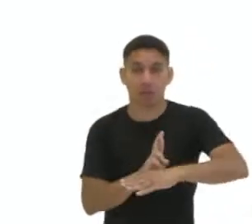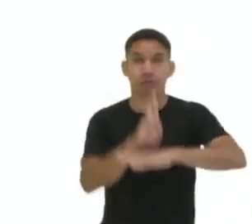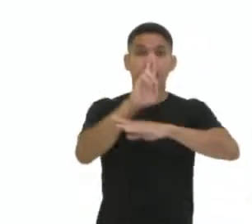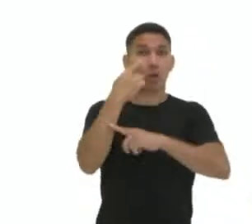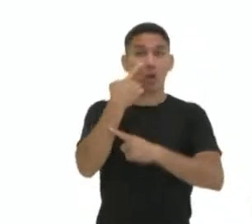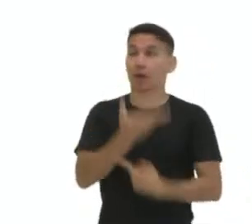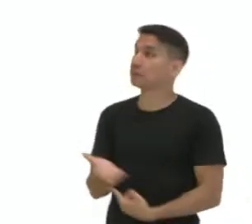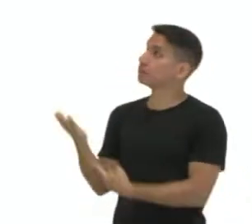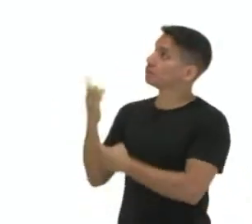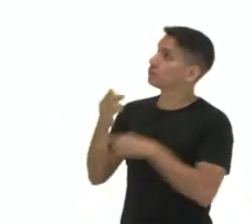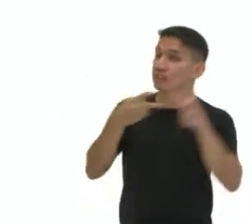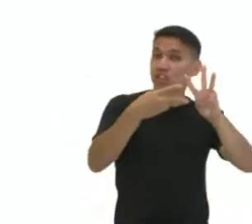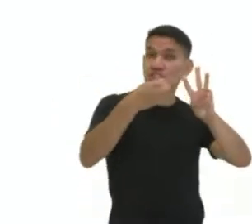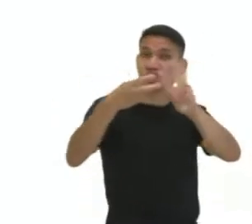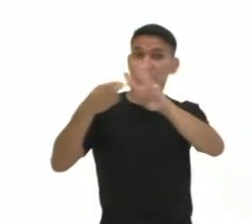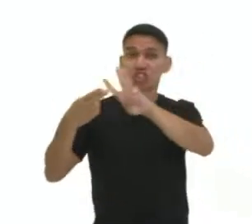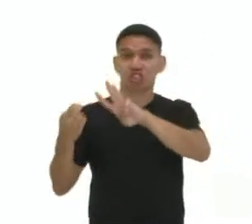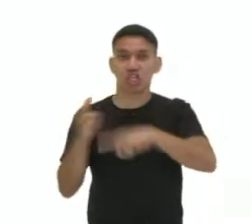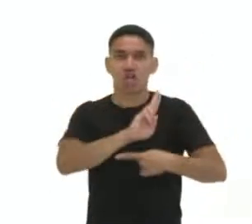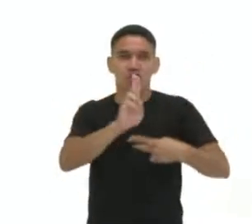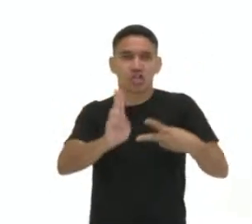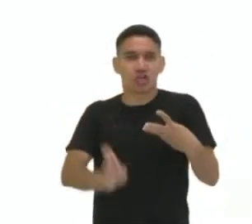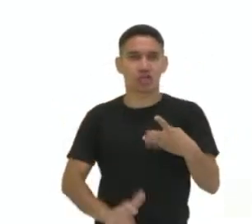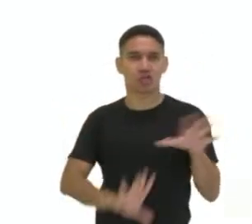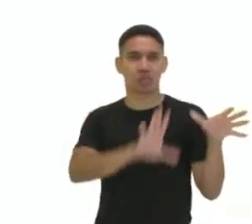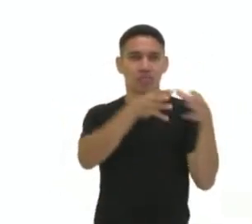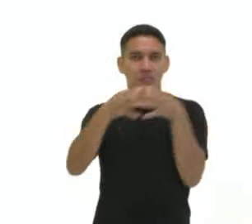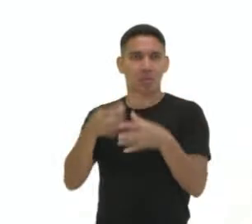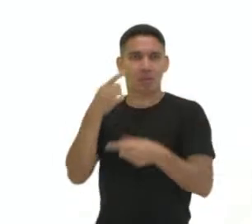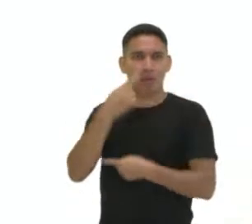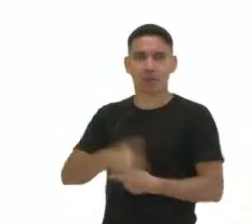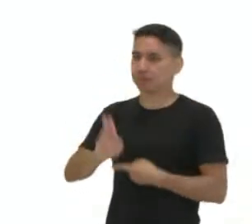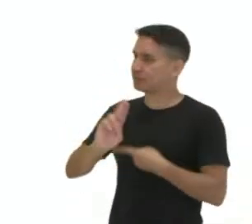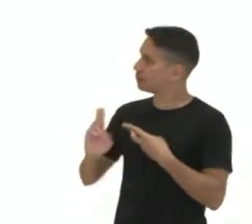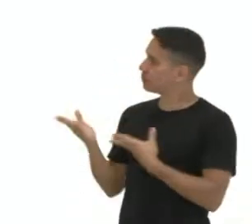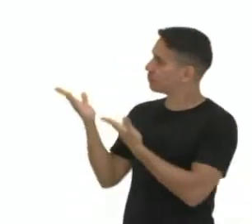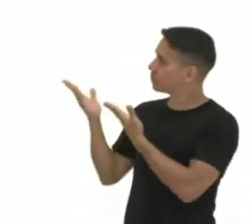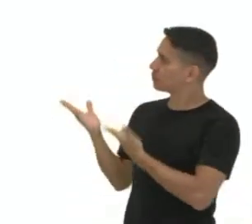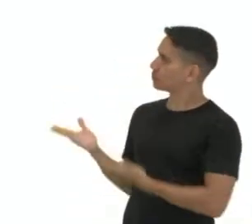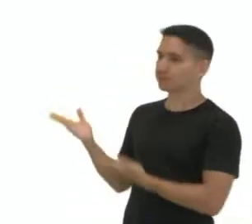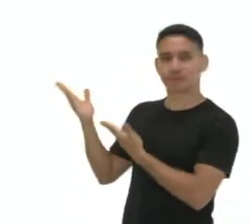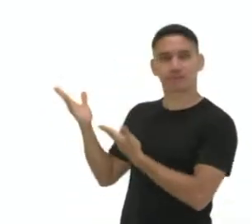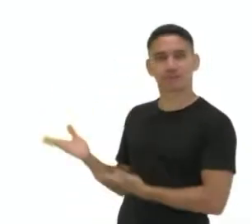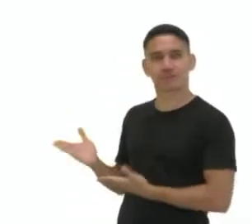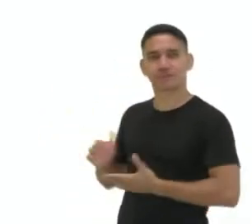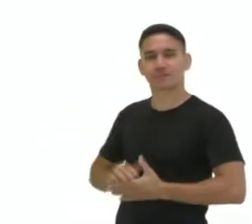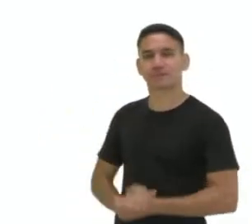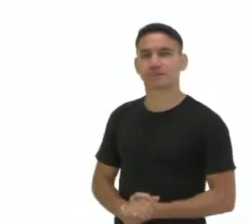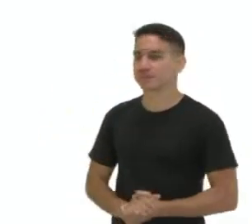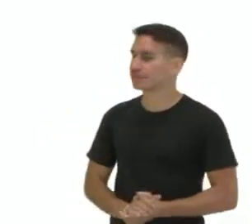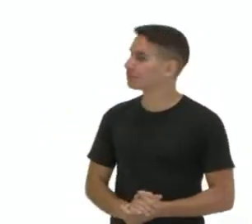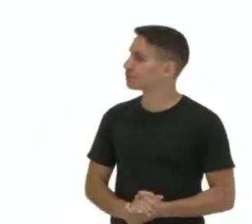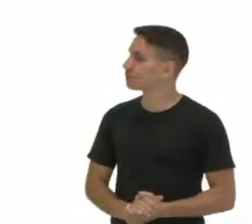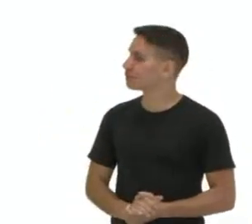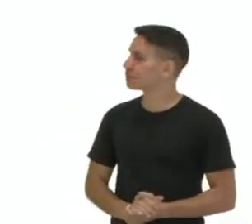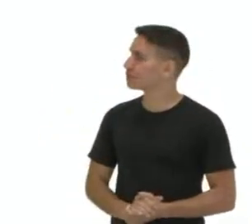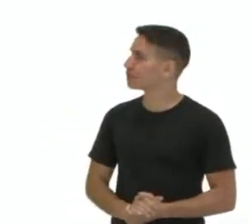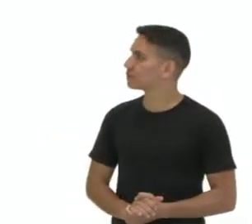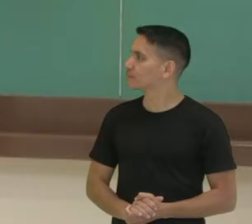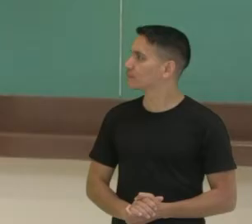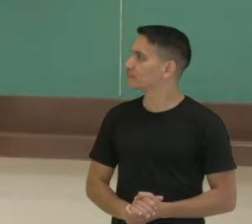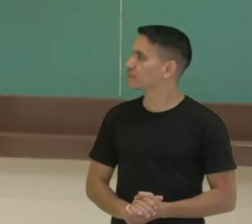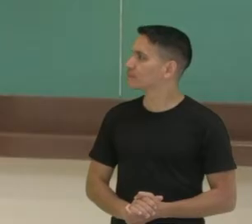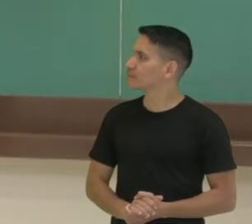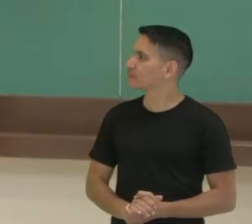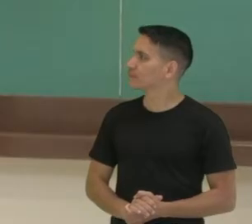imagem nós temos os Assurinis, do Xingu, os Tapirapés, os Caiapós, os